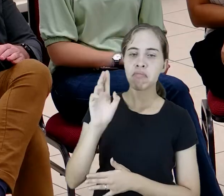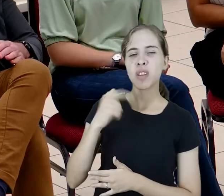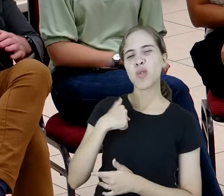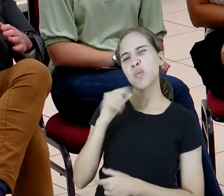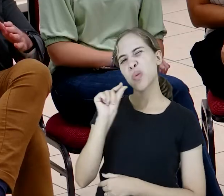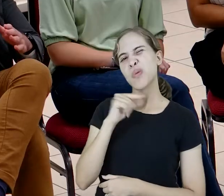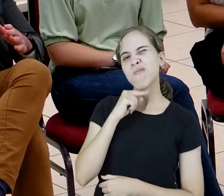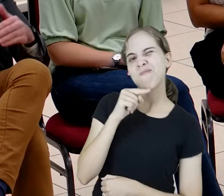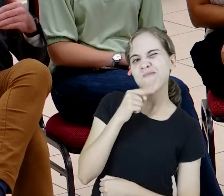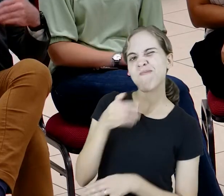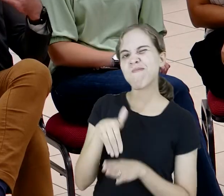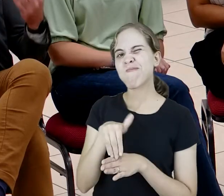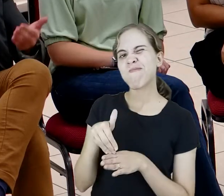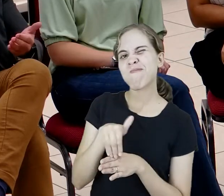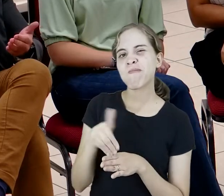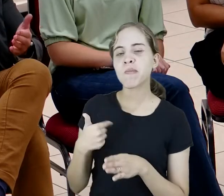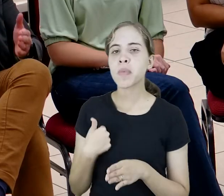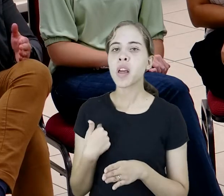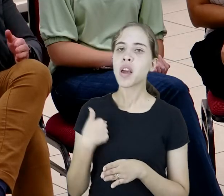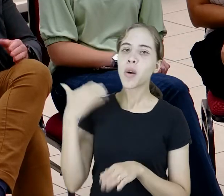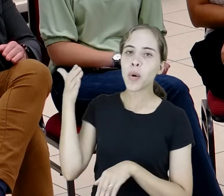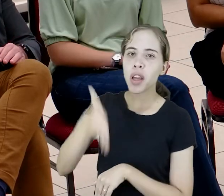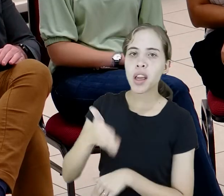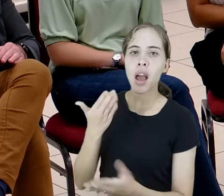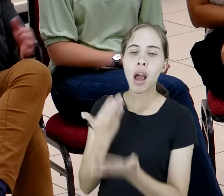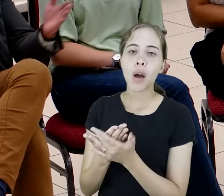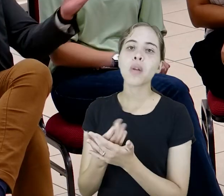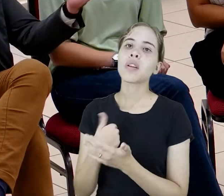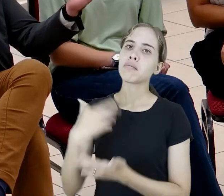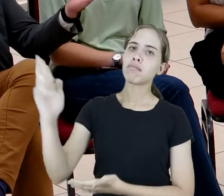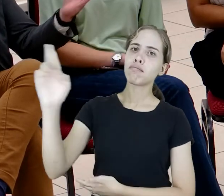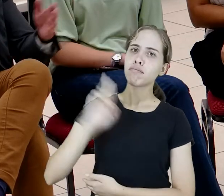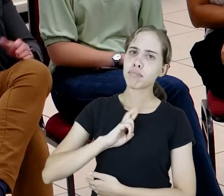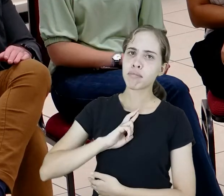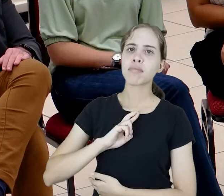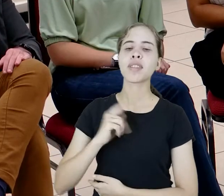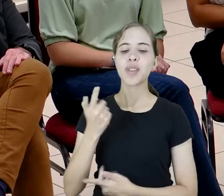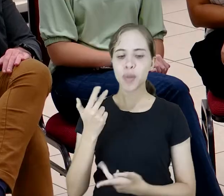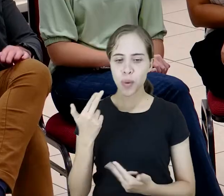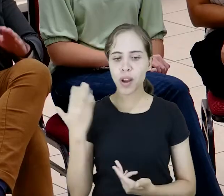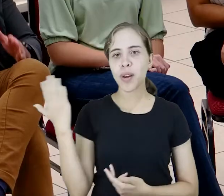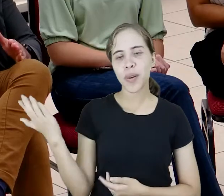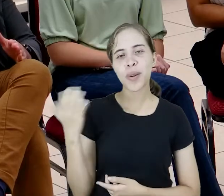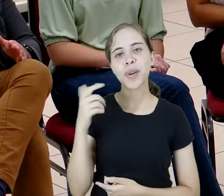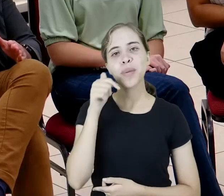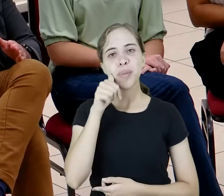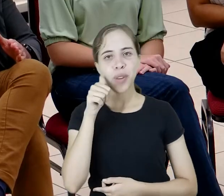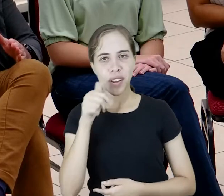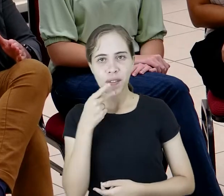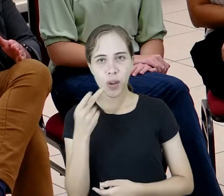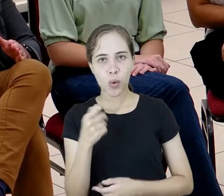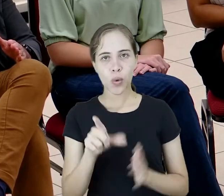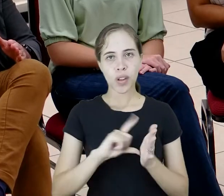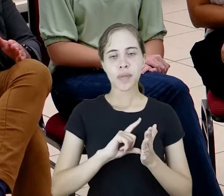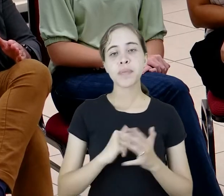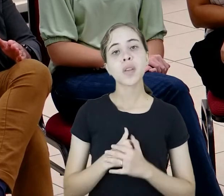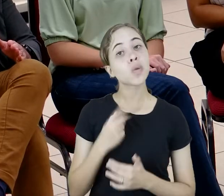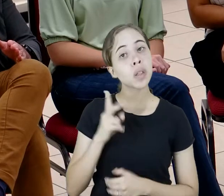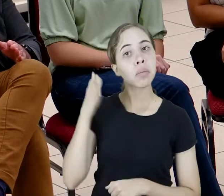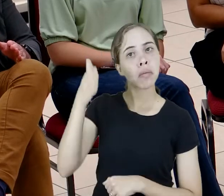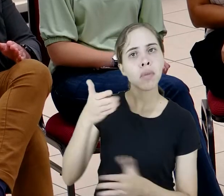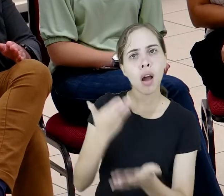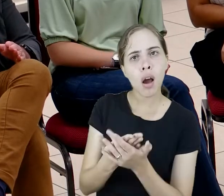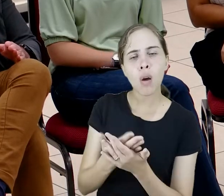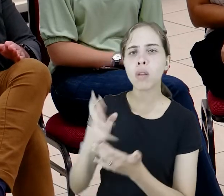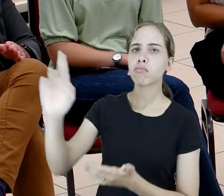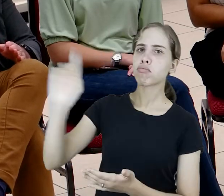duvidando. E cada aula que eu ia no instituto, eu recebia uma resposta, bem como a irmã falou aqui, né? Todas as aulas, eu sempre recebia uma resposta